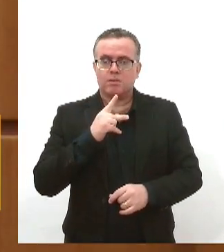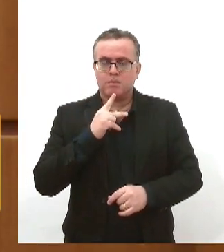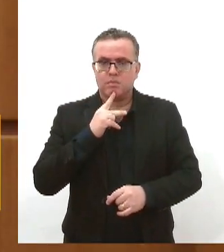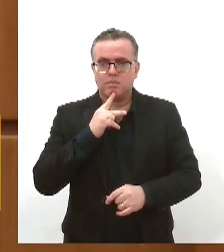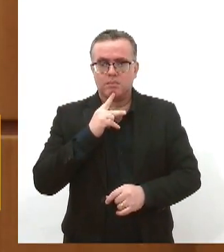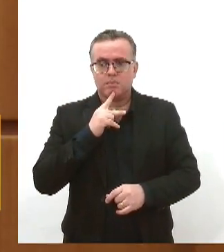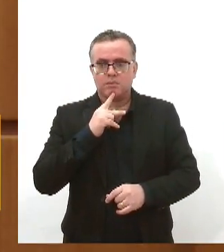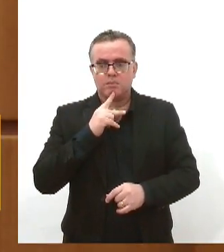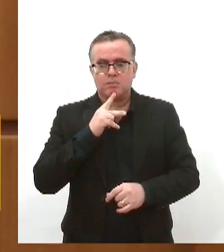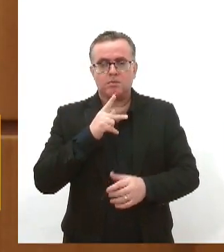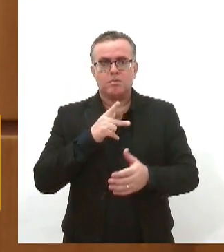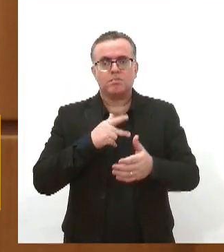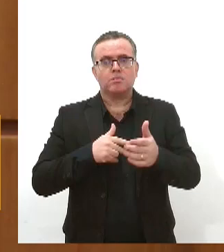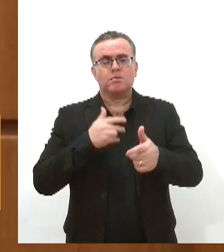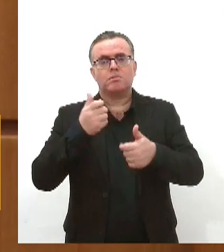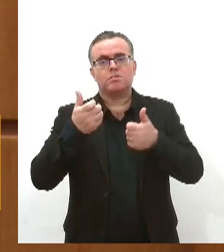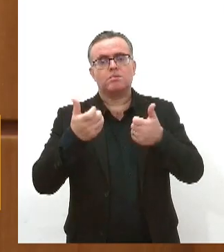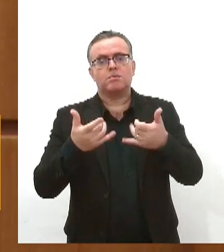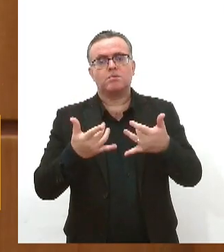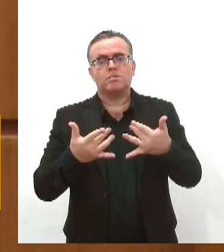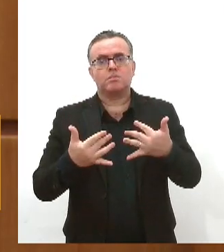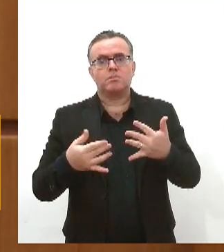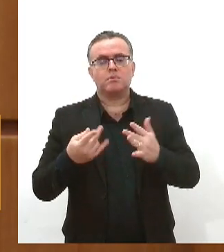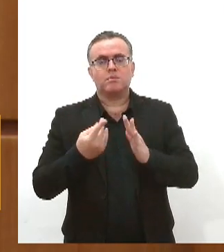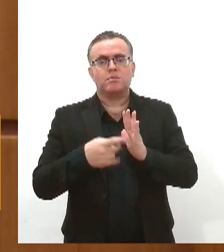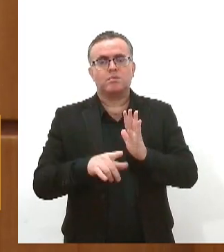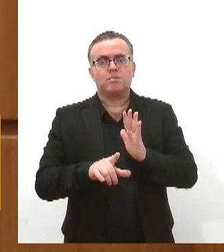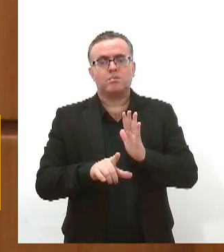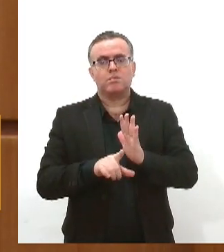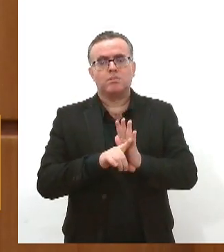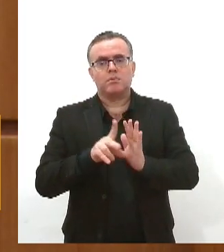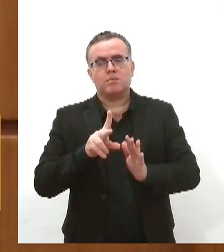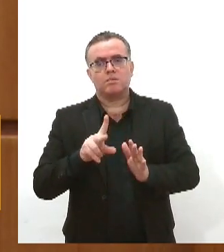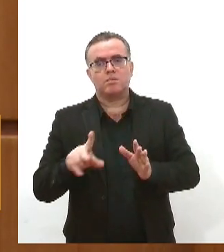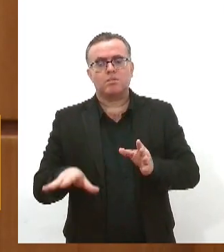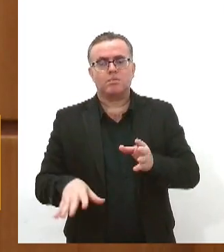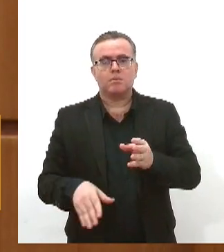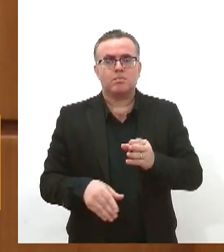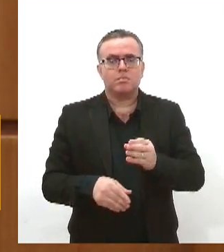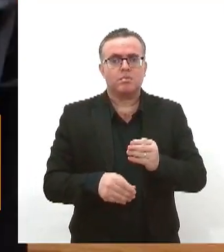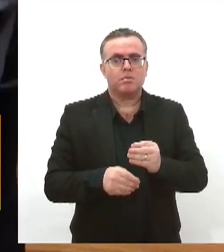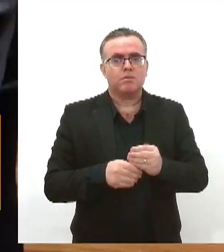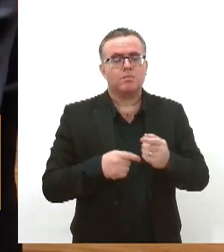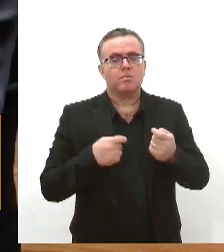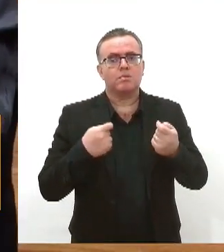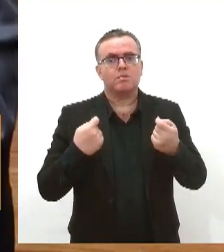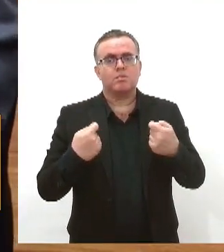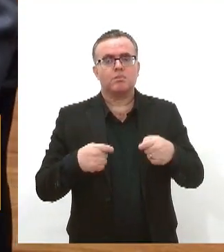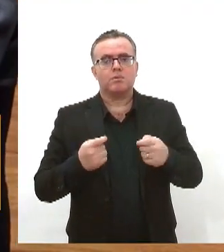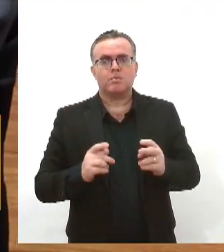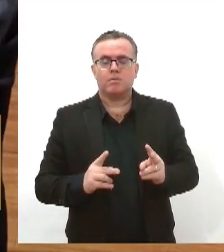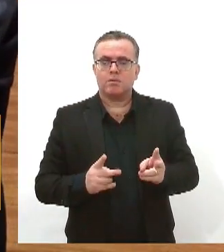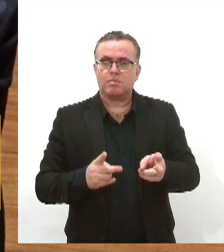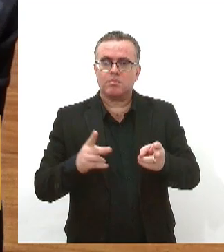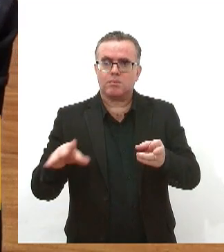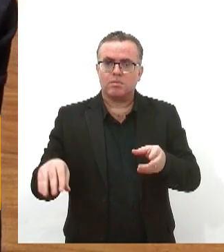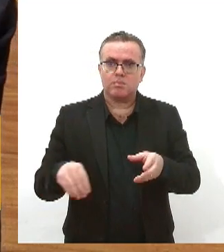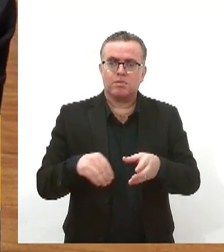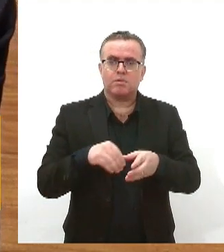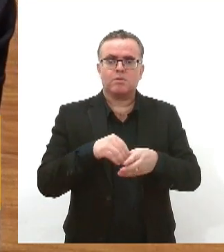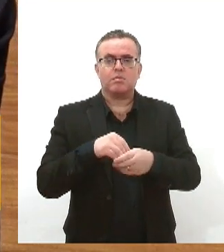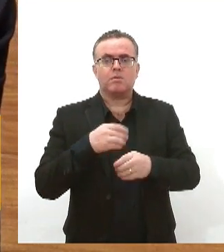trabalhos falando do PL que irá protocolar sobre a necessidade de se incluir a disciplina sobre